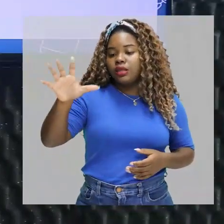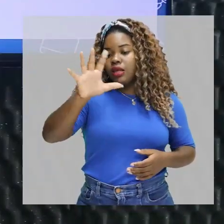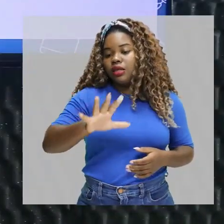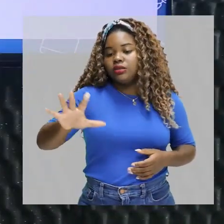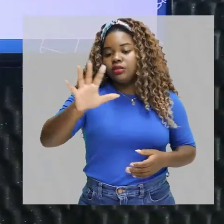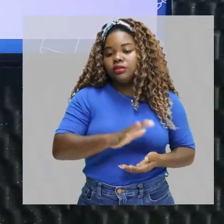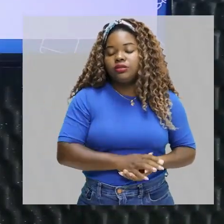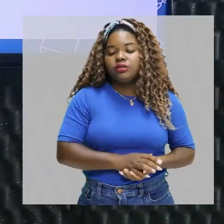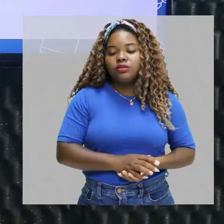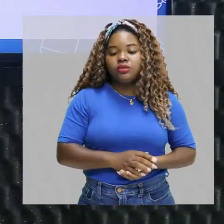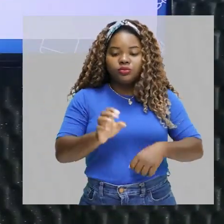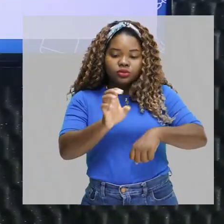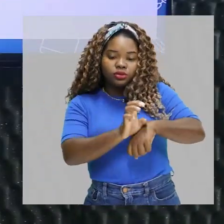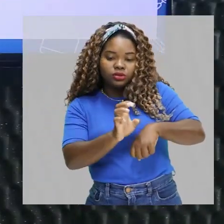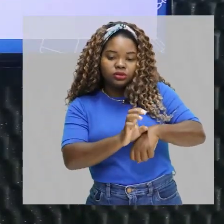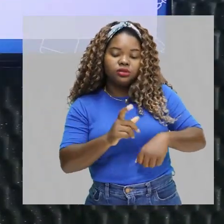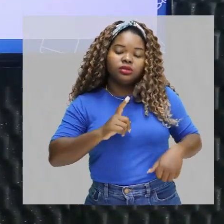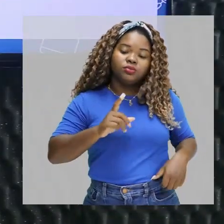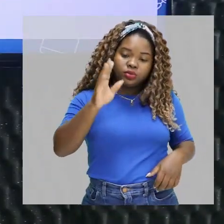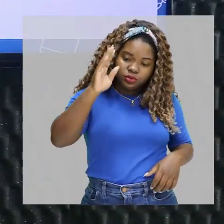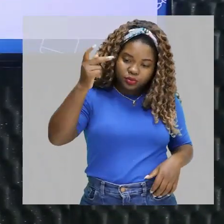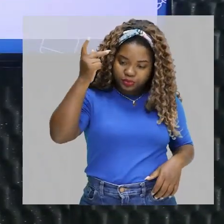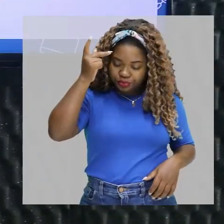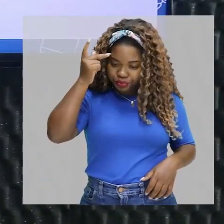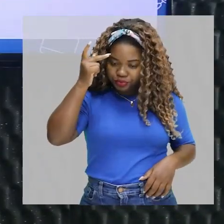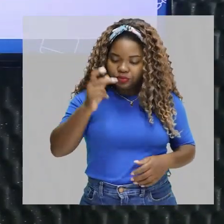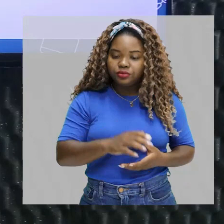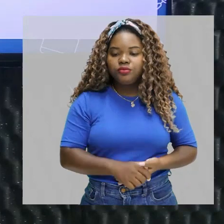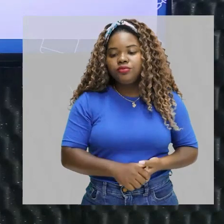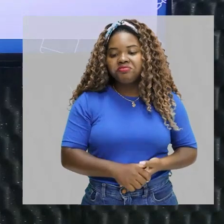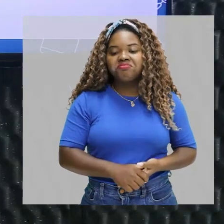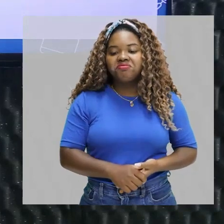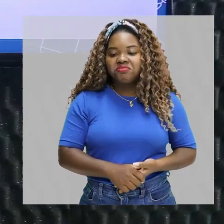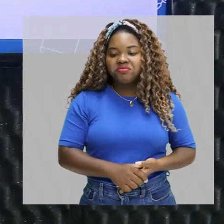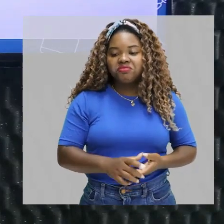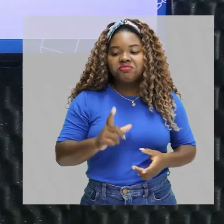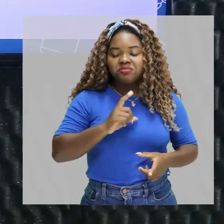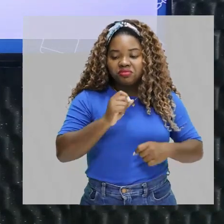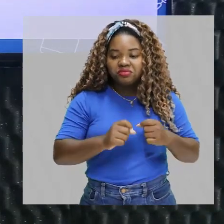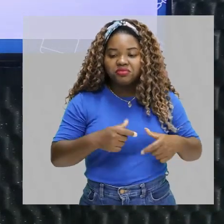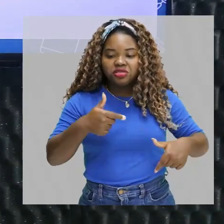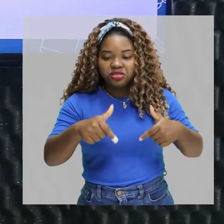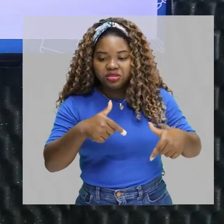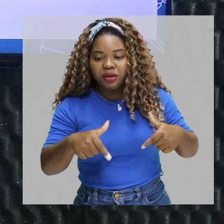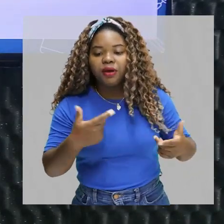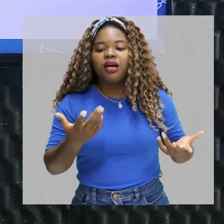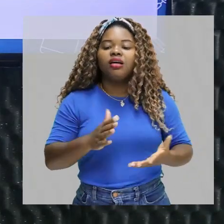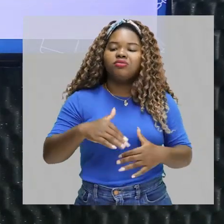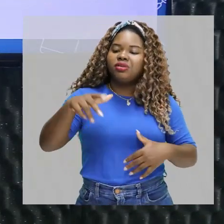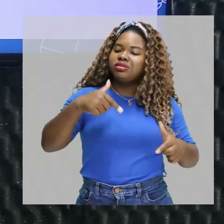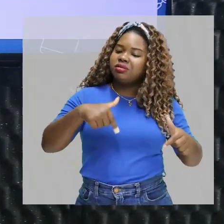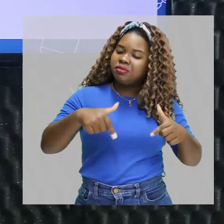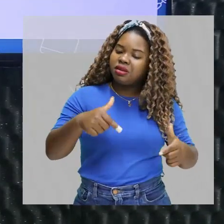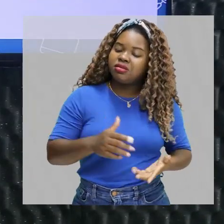especificamente sobre os Estados nós temos ali principalmente São Paulo né vai ter um grande destaque na prestação ali de serviços Tá certo então